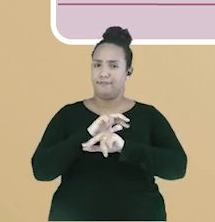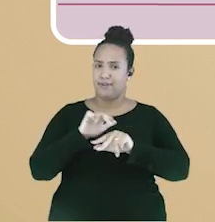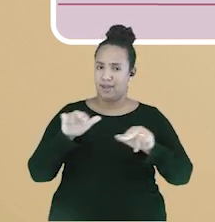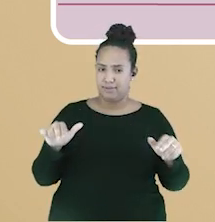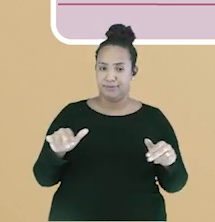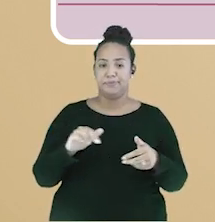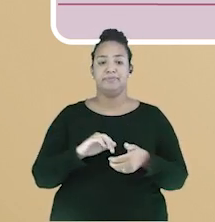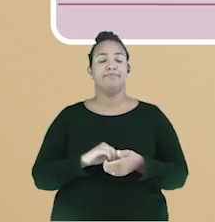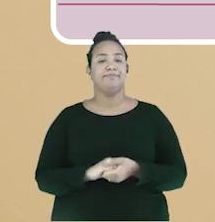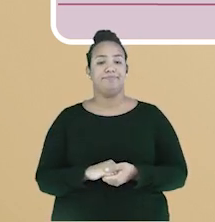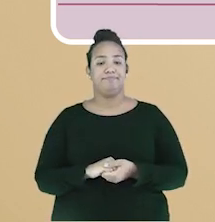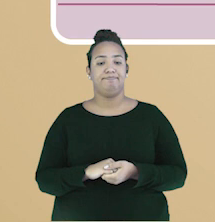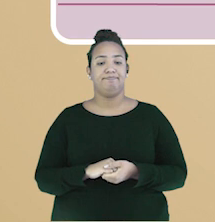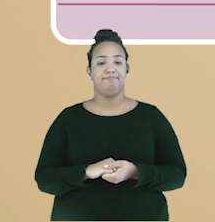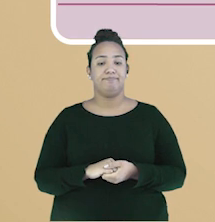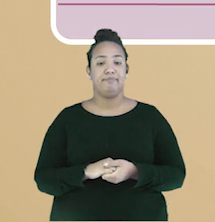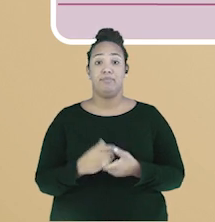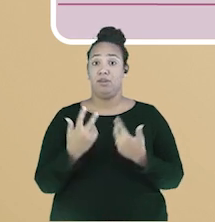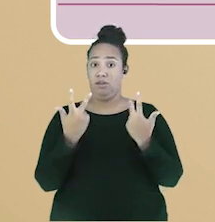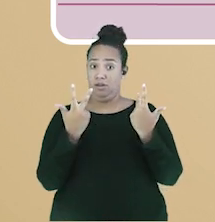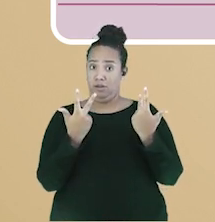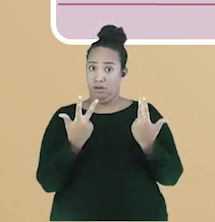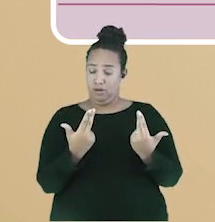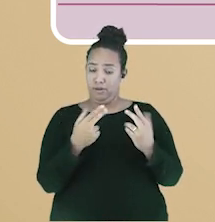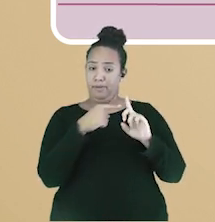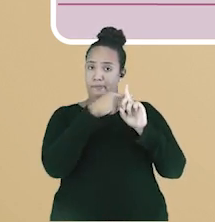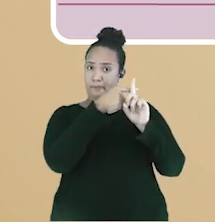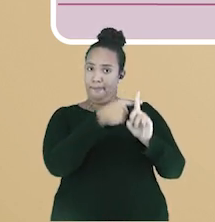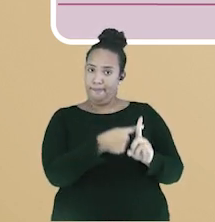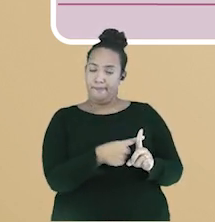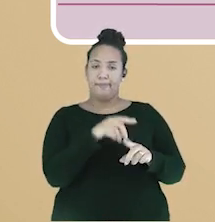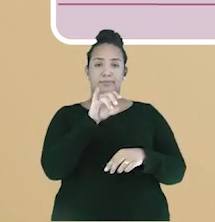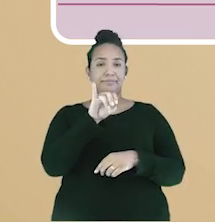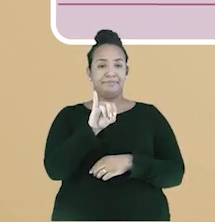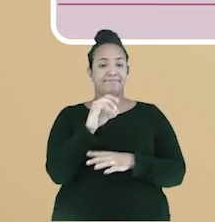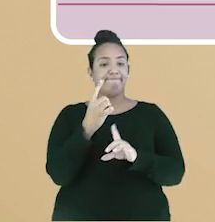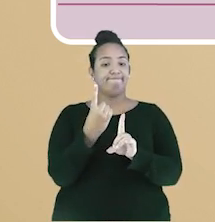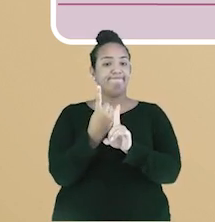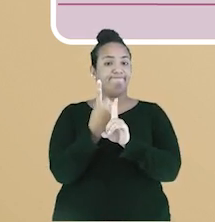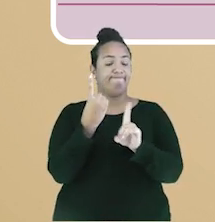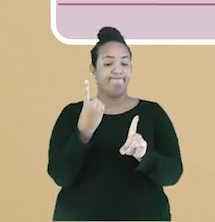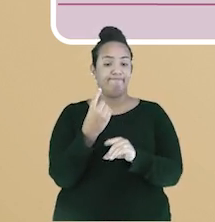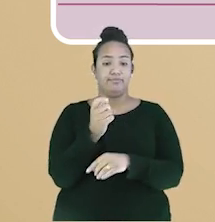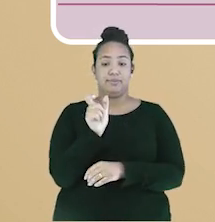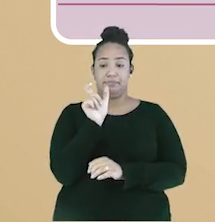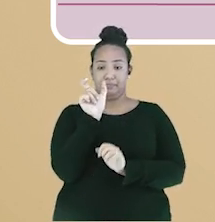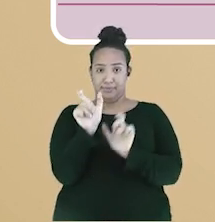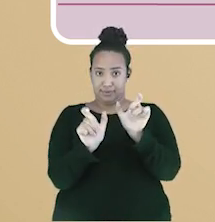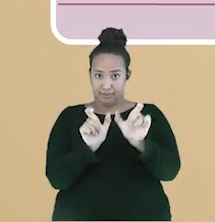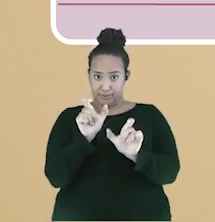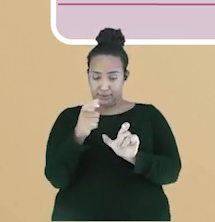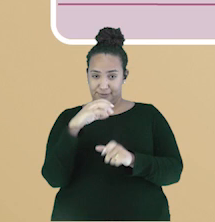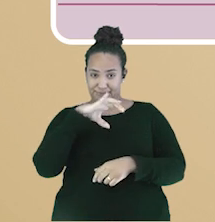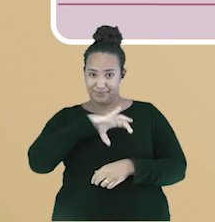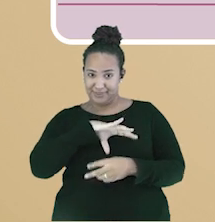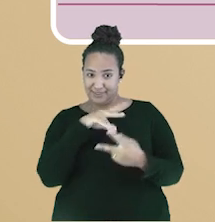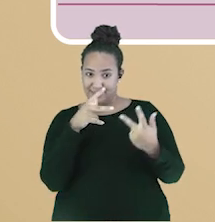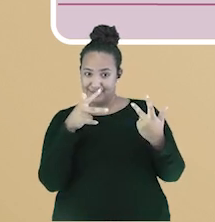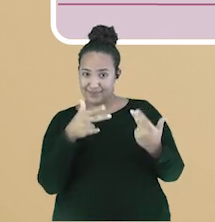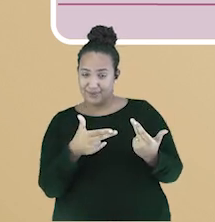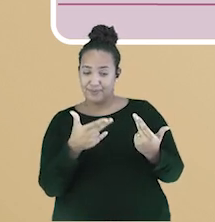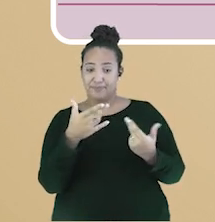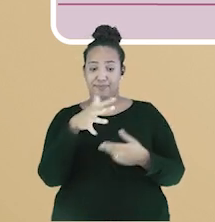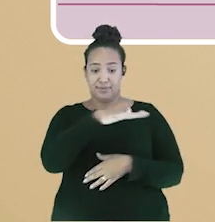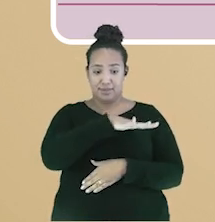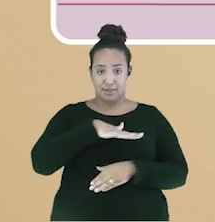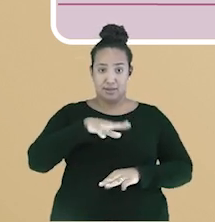ideias. E assim como na adição, quando encontramos uma dessas palavras, em uma questão matemática,